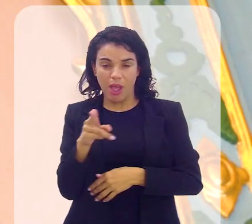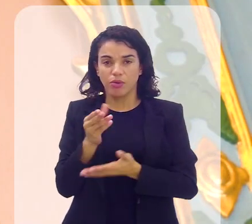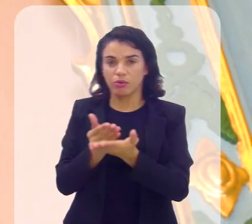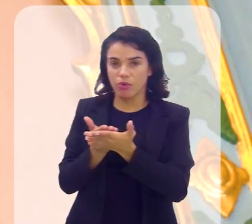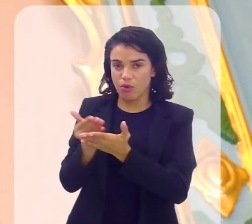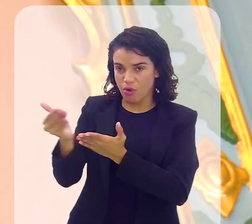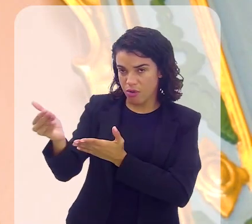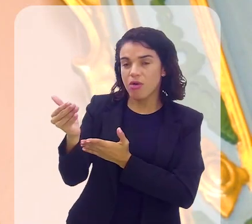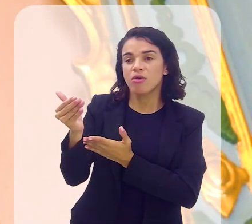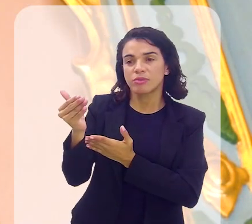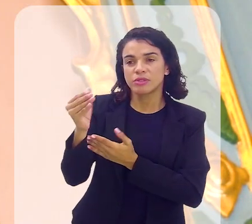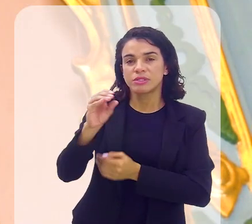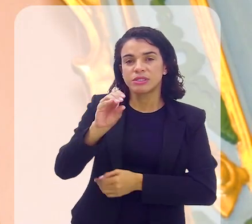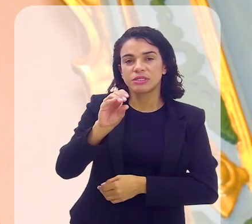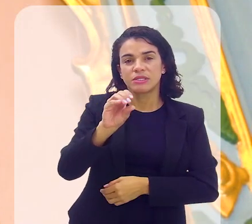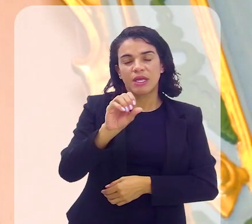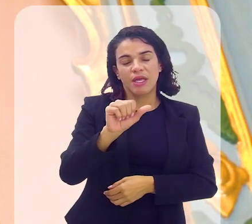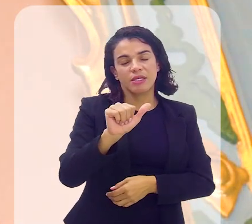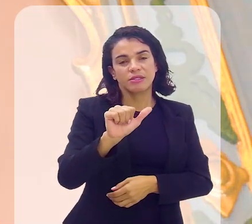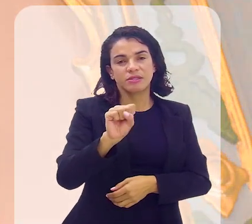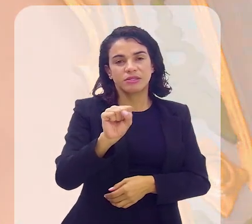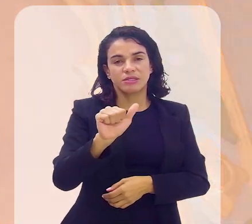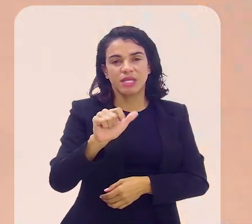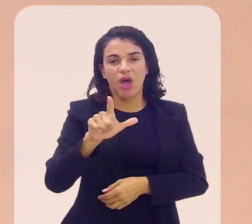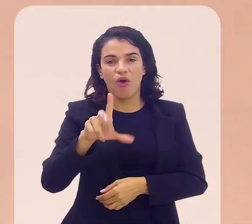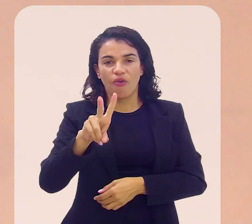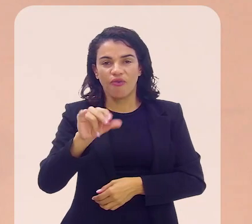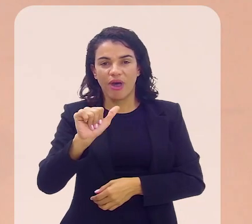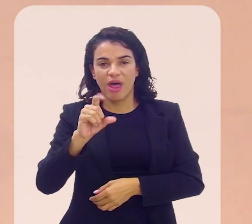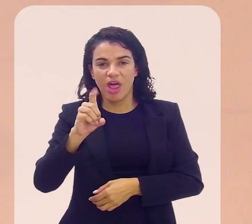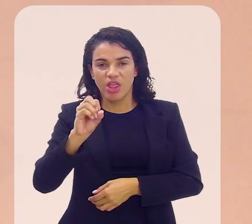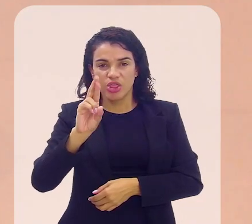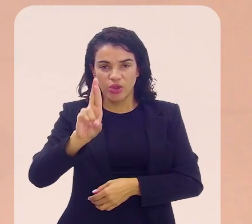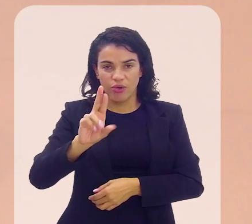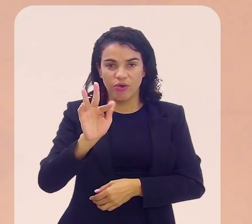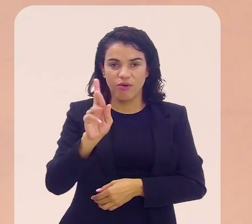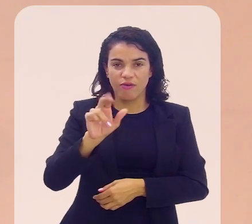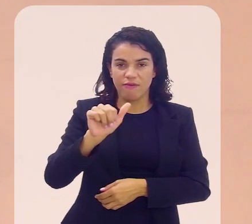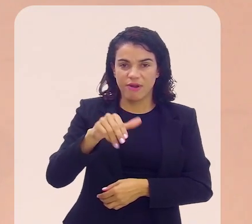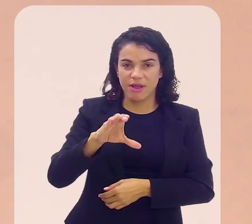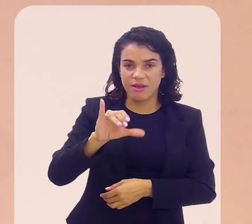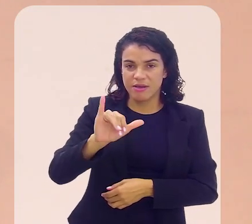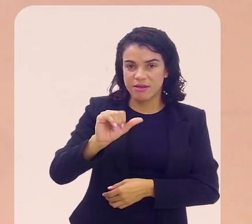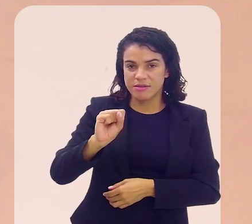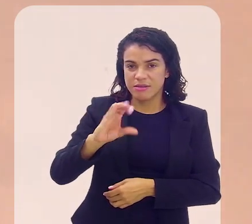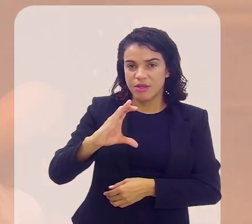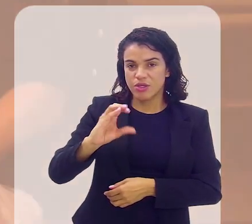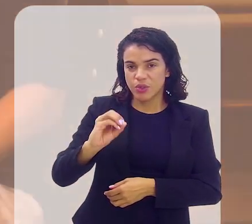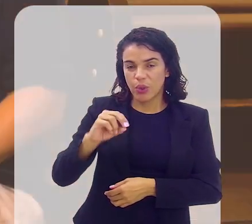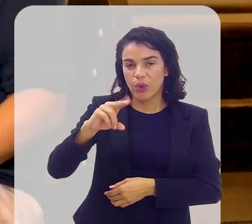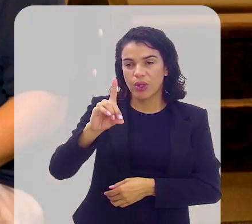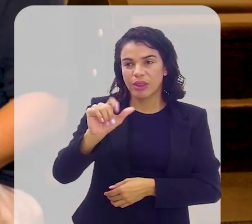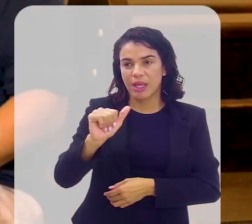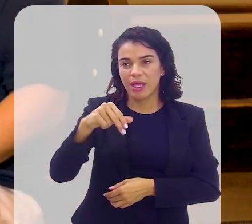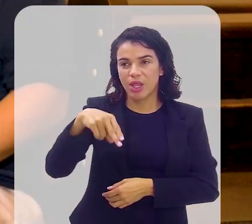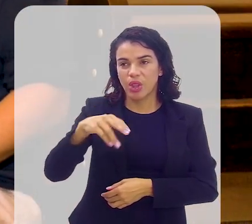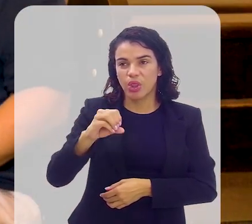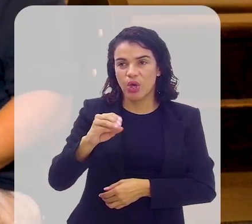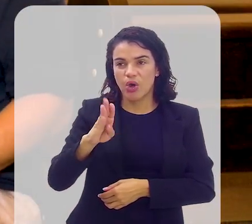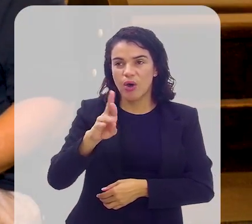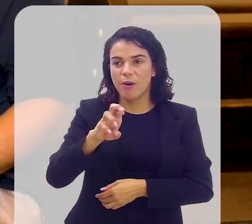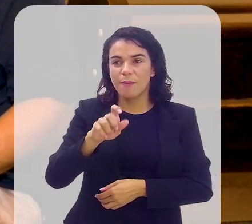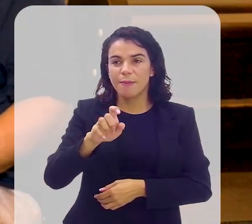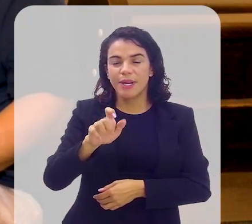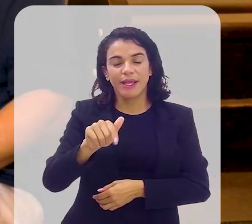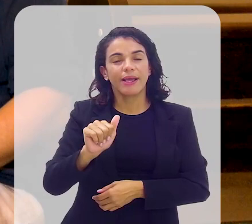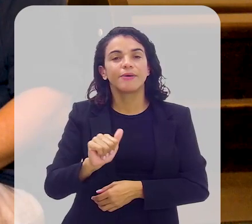Um padre começou, o Salvador Francisco da Nóbrega começou a obra, não teve dinheiro porque era uma